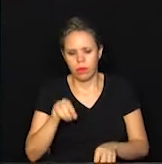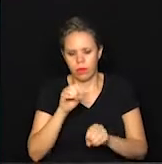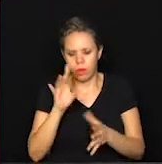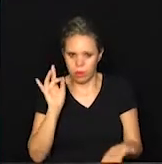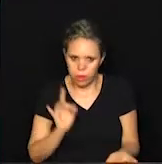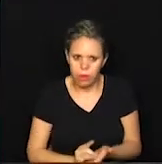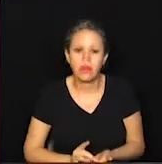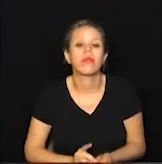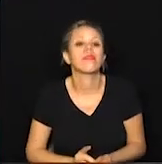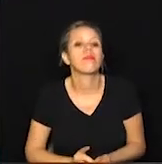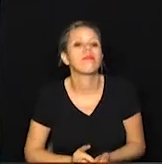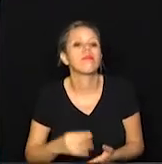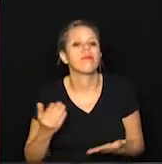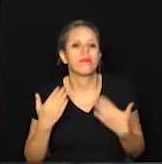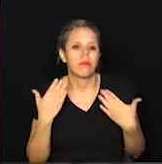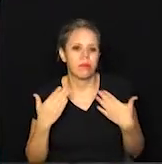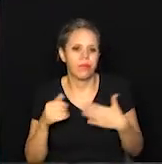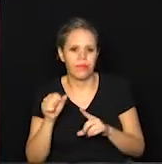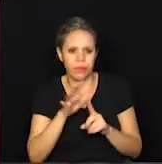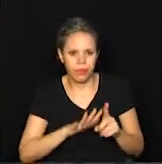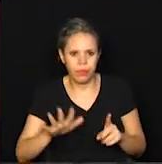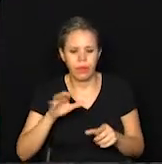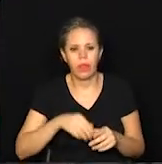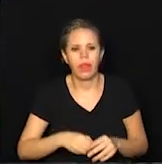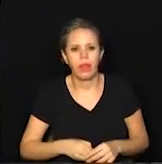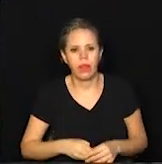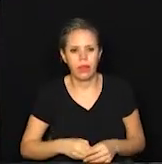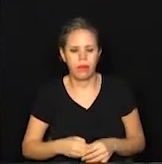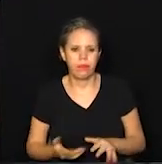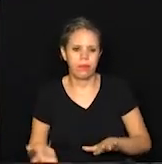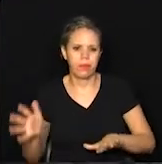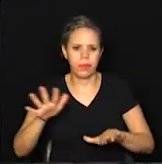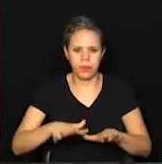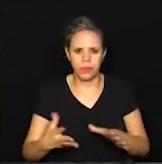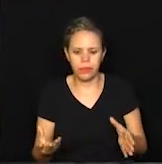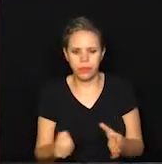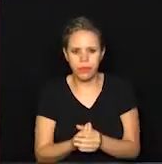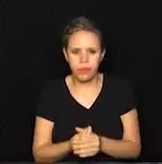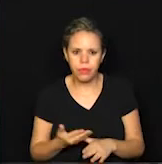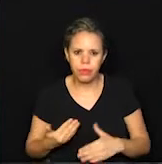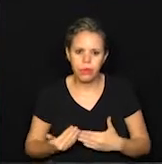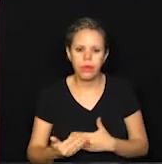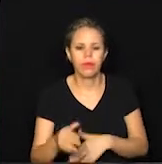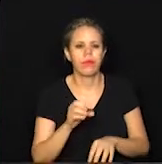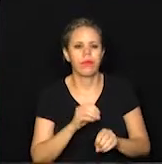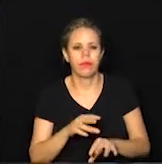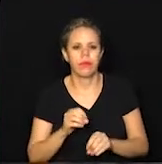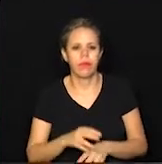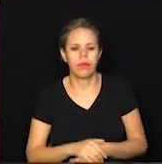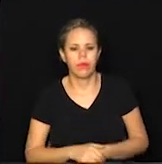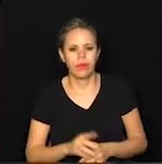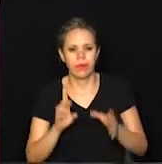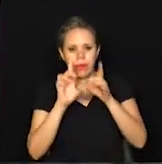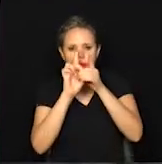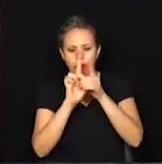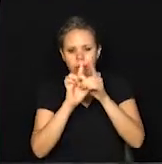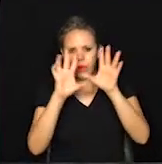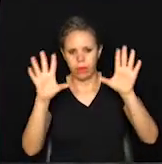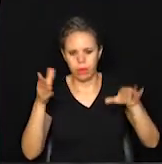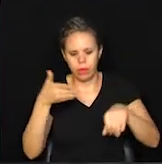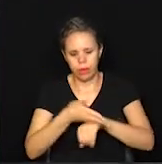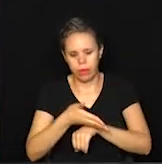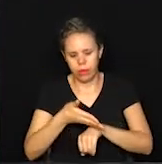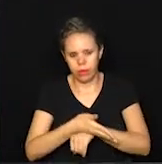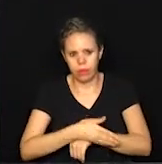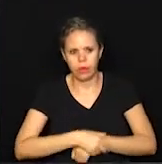fato, discutem a sociedade, uma sociedade mais inclusiva a partir da educação, uma educação democrática, uma educação